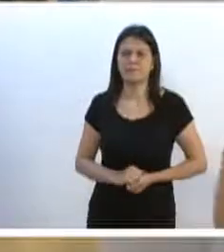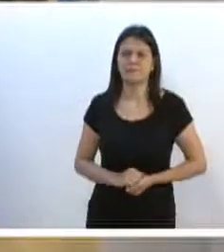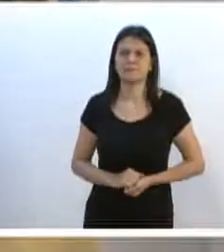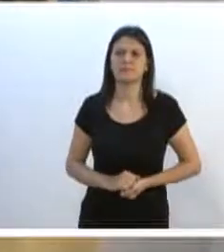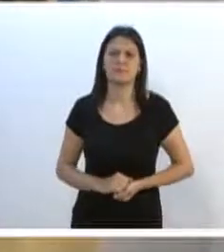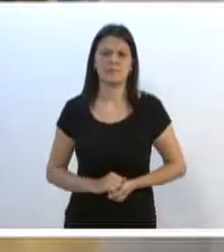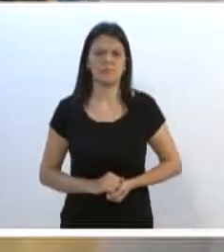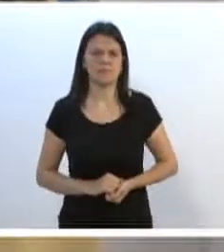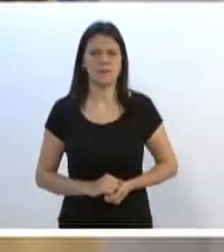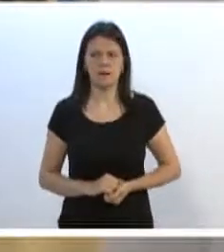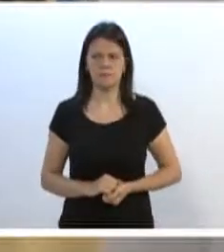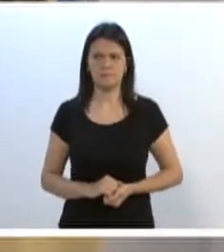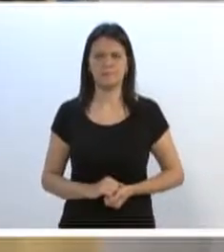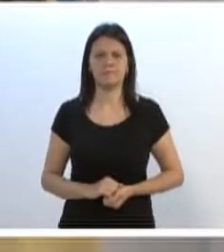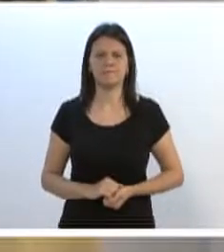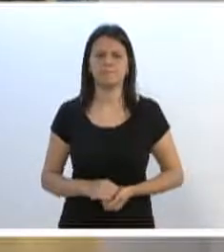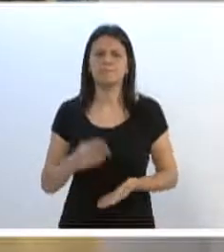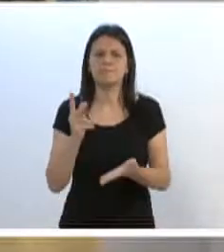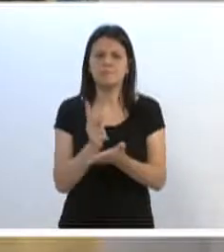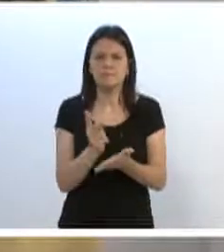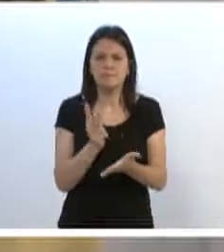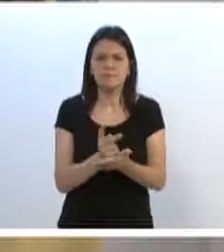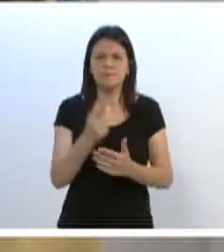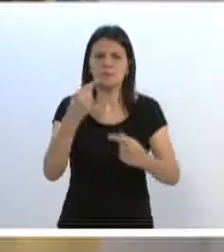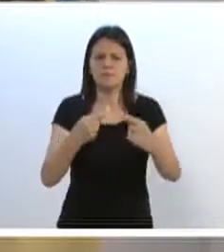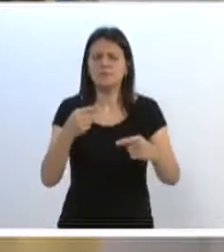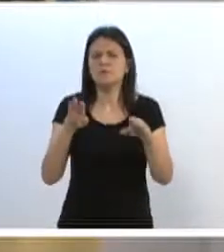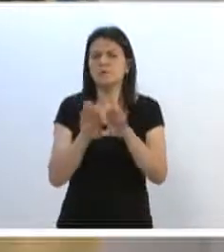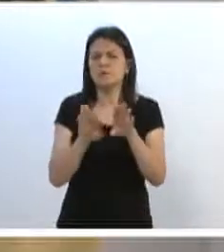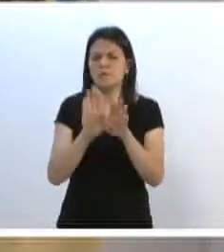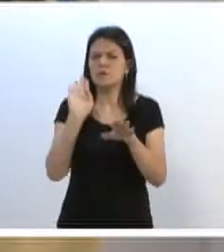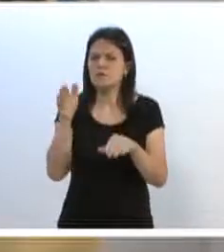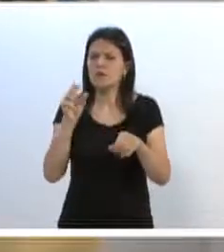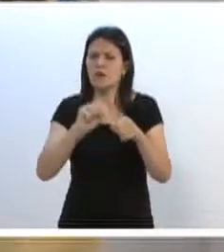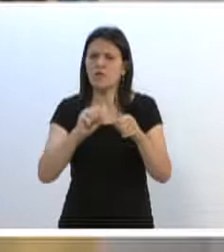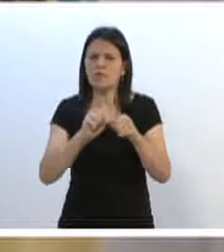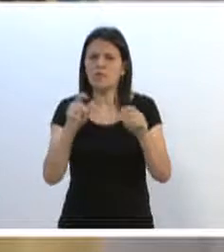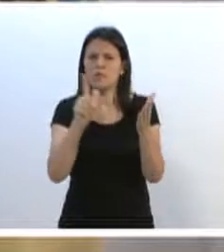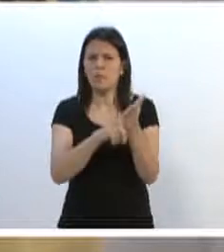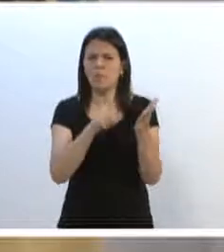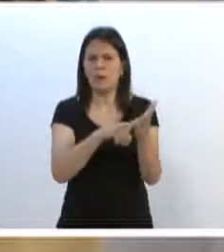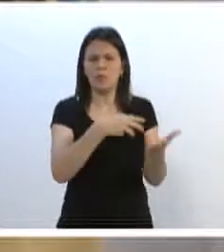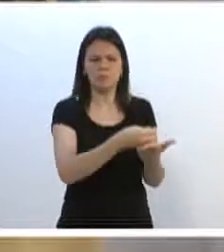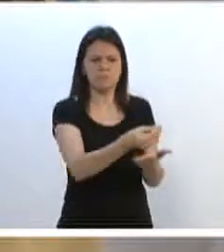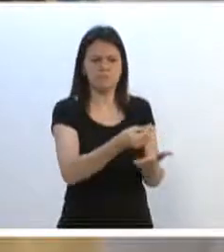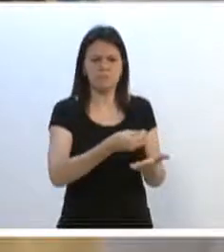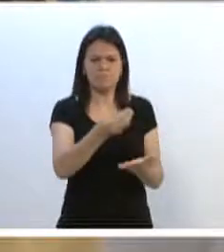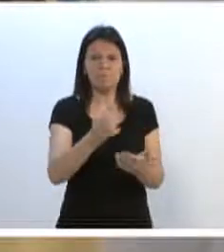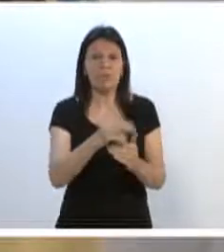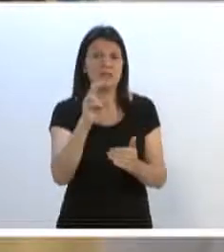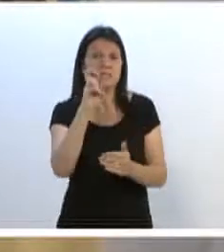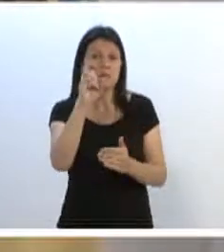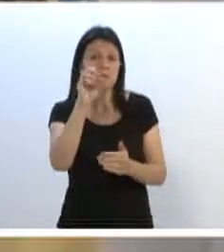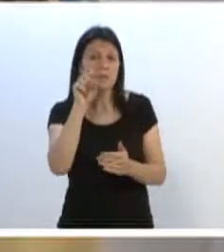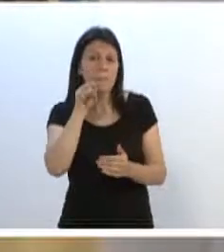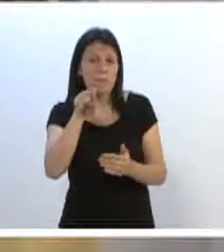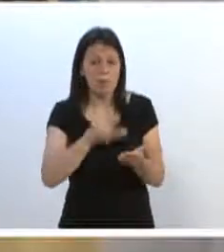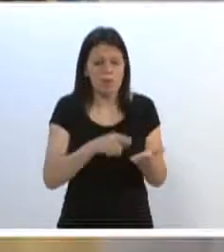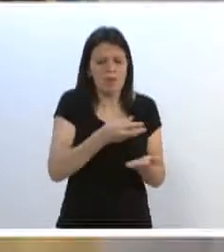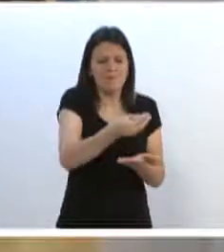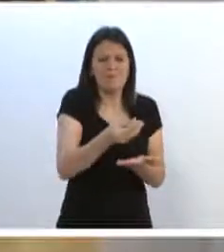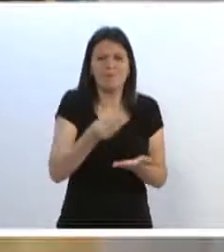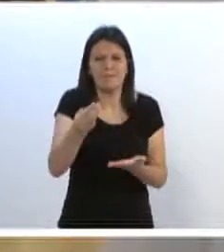tecla, inclusive fiz vários folders, mais de 50 mil folders, e gostaria